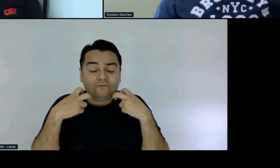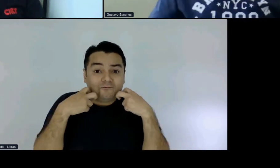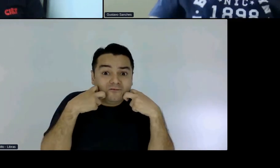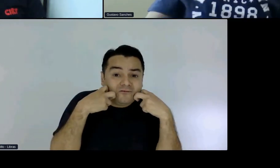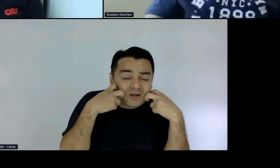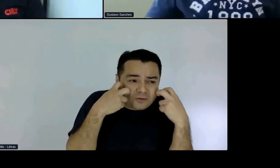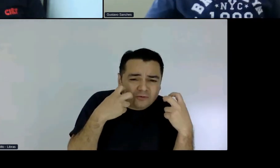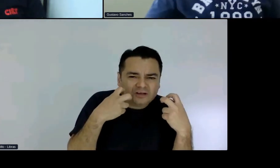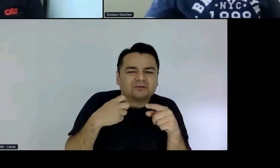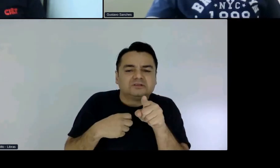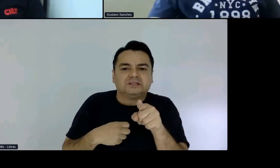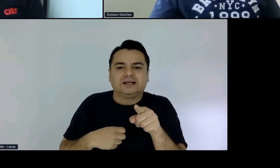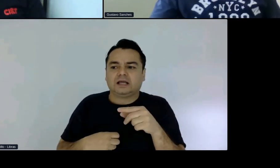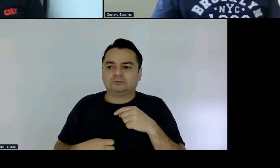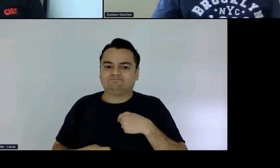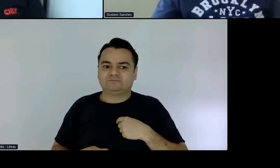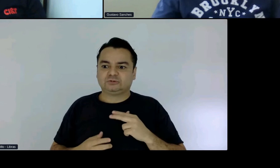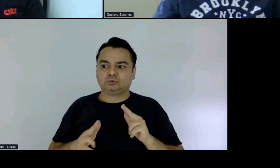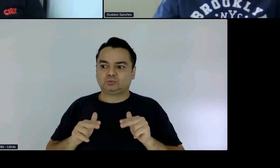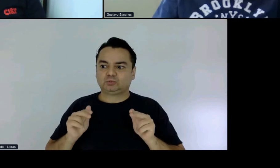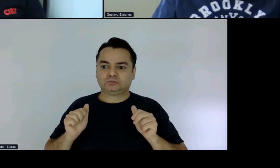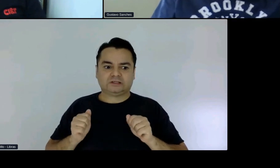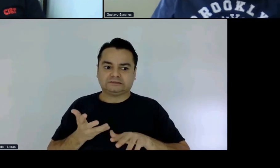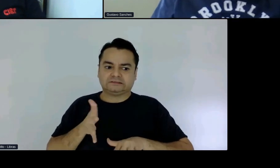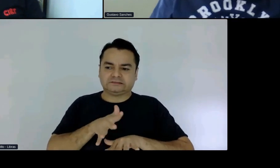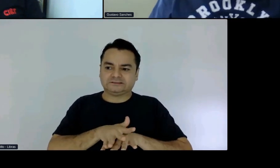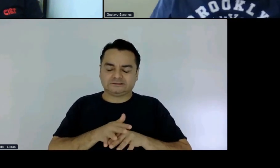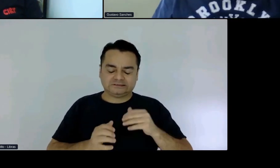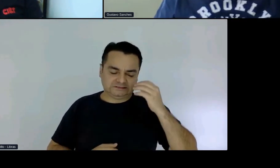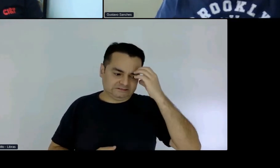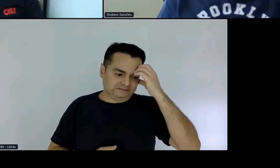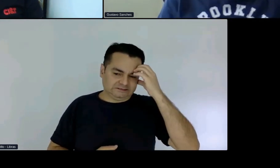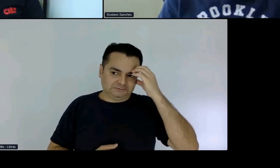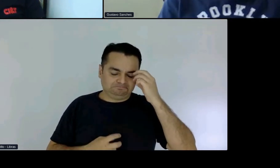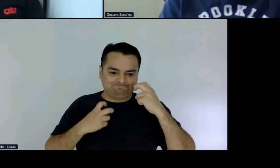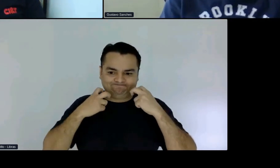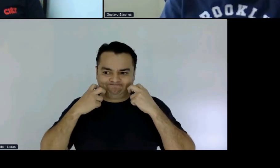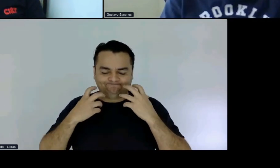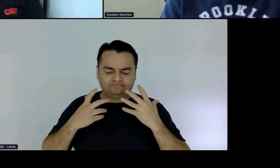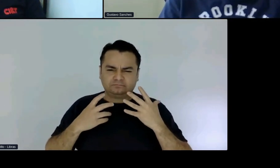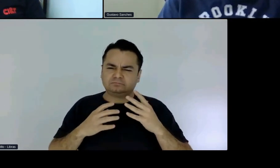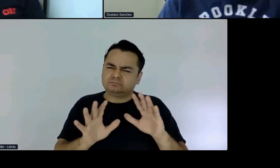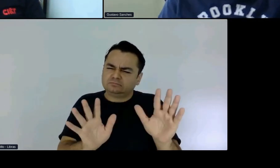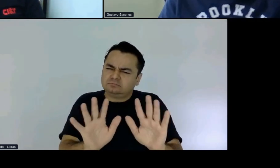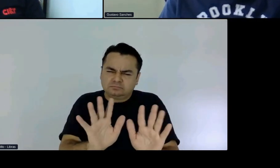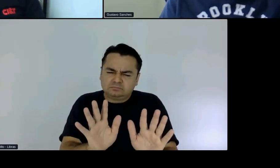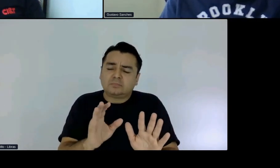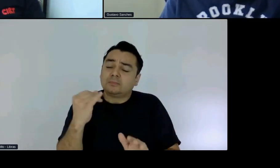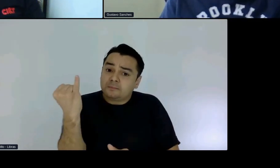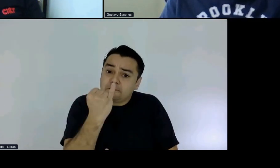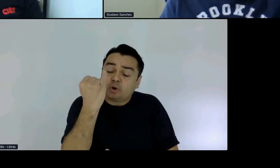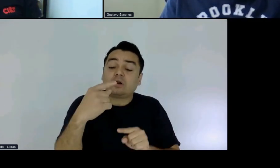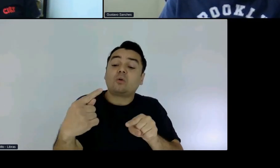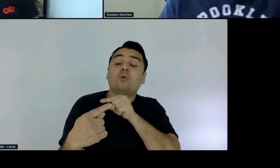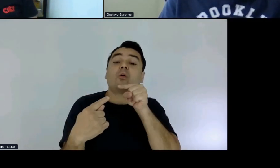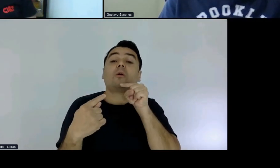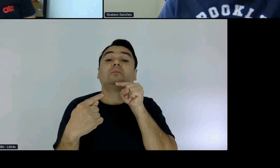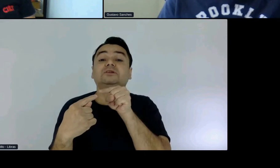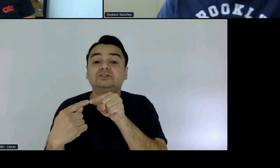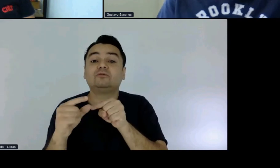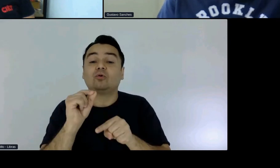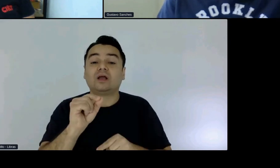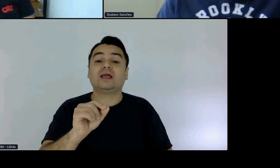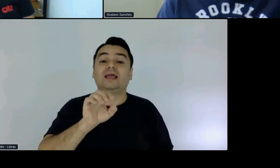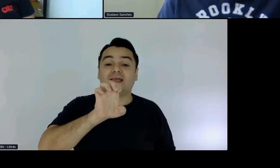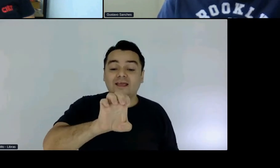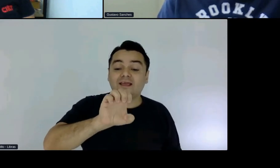mostrar que você nunca incluiu, que você não sabe como fazer, porque um dos objetivos que hoje o time de ISD